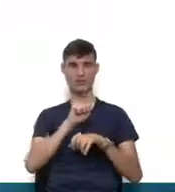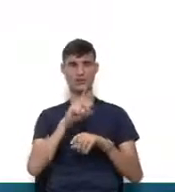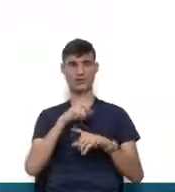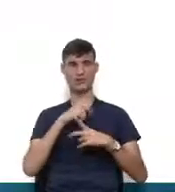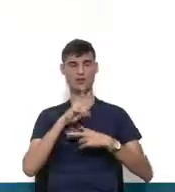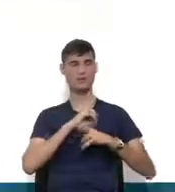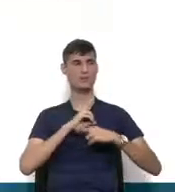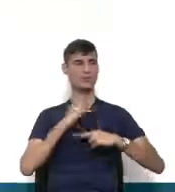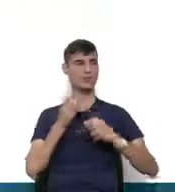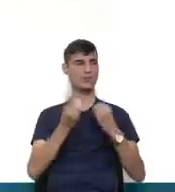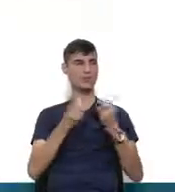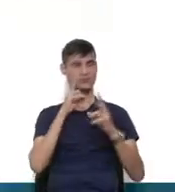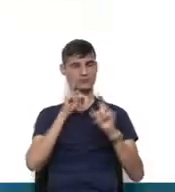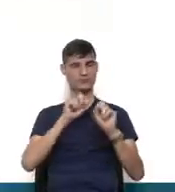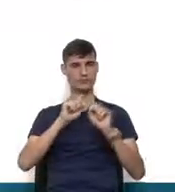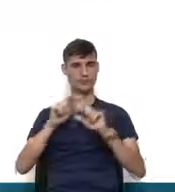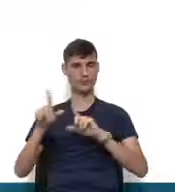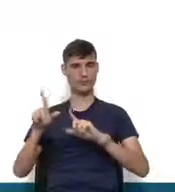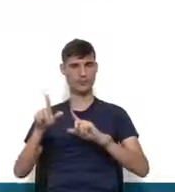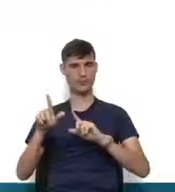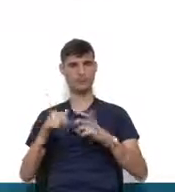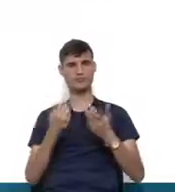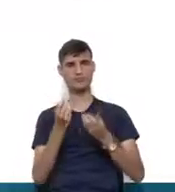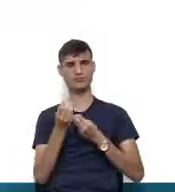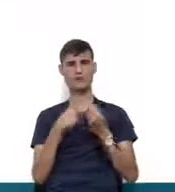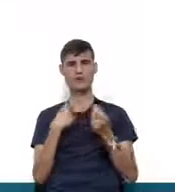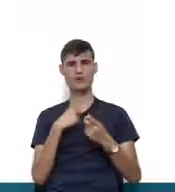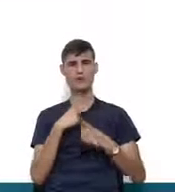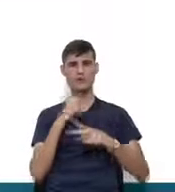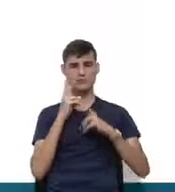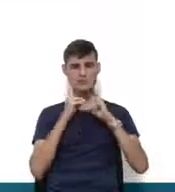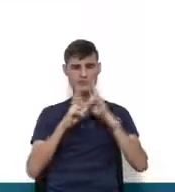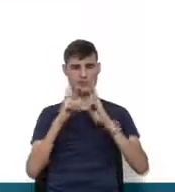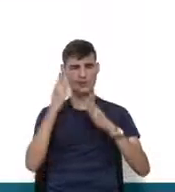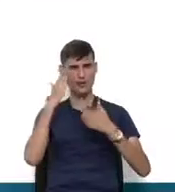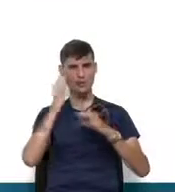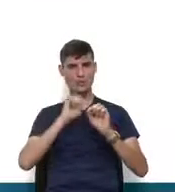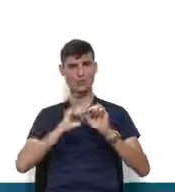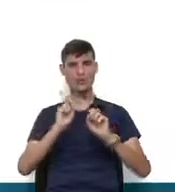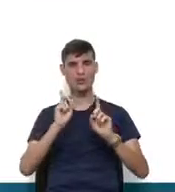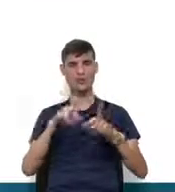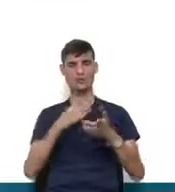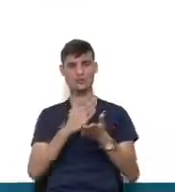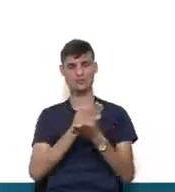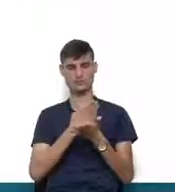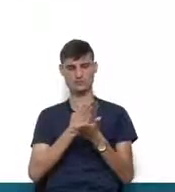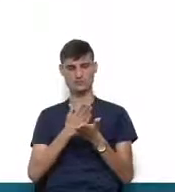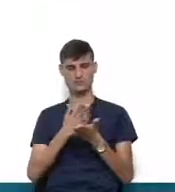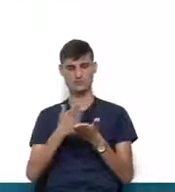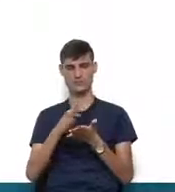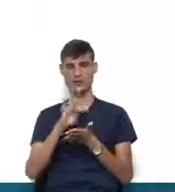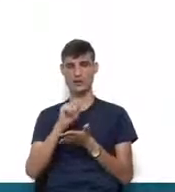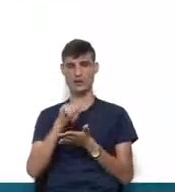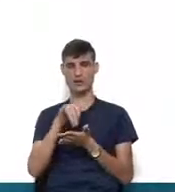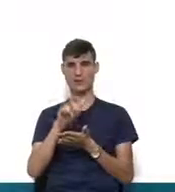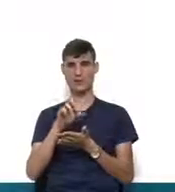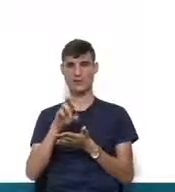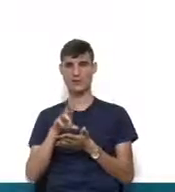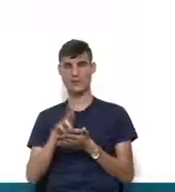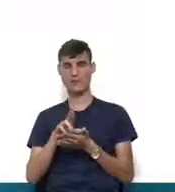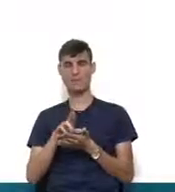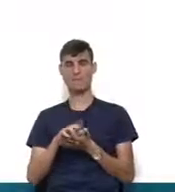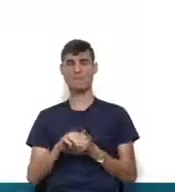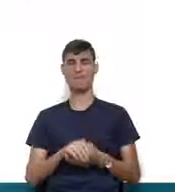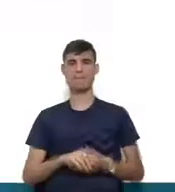representada dessa forma. Como que a gente pode trabalhar e entender o que é essa série de Taylor?